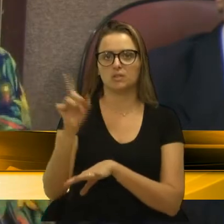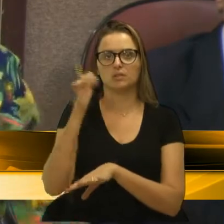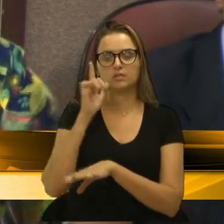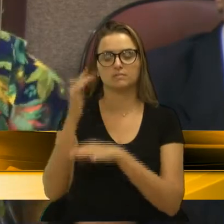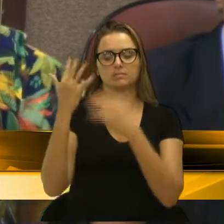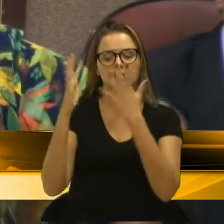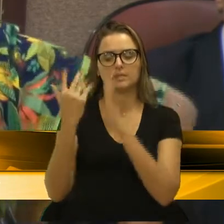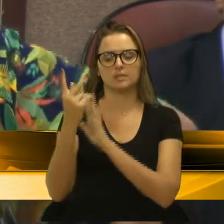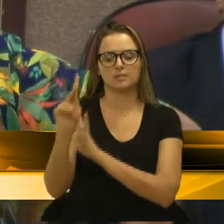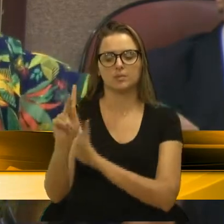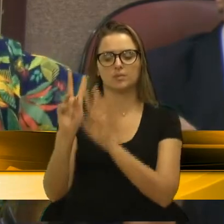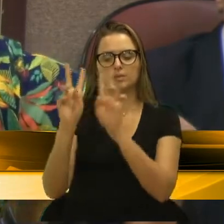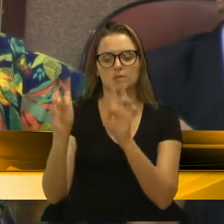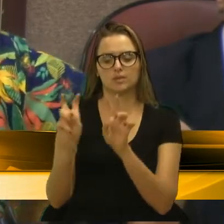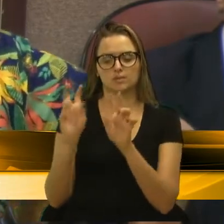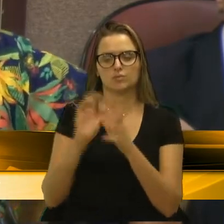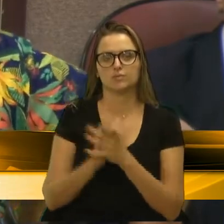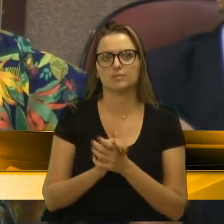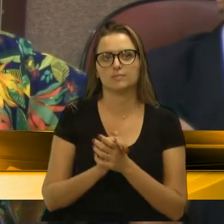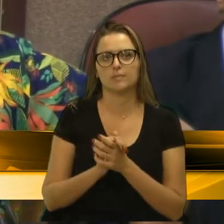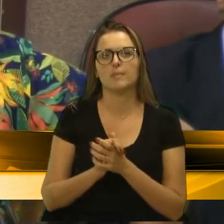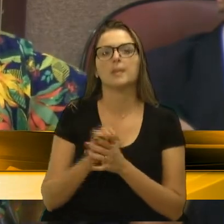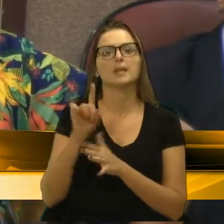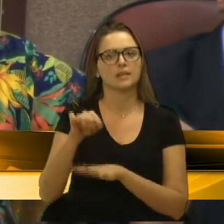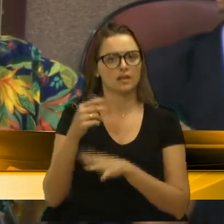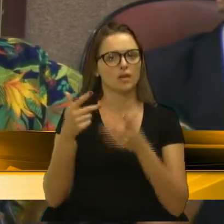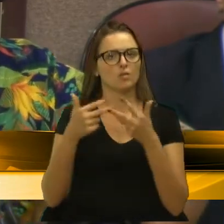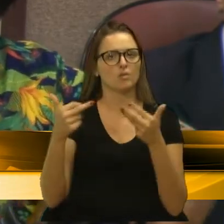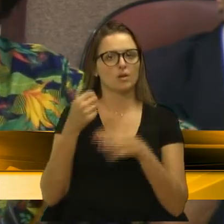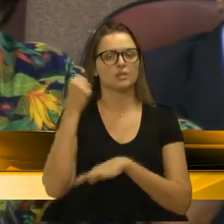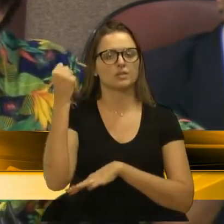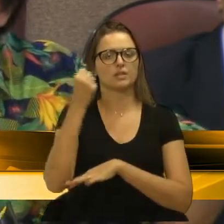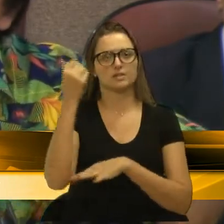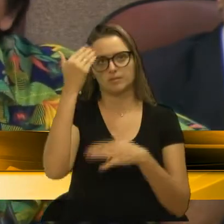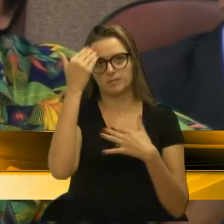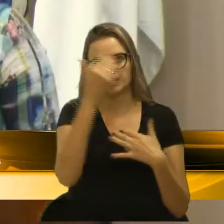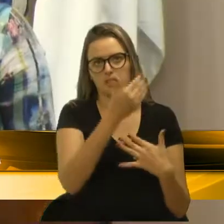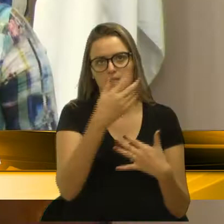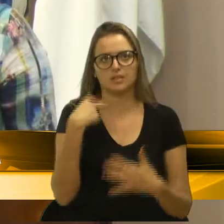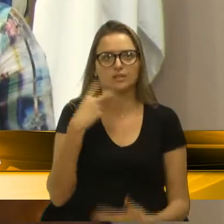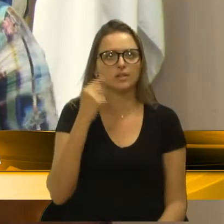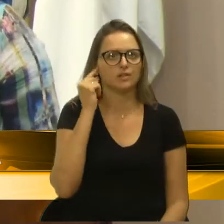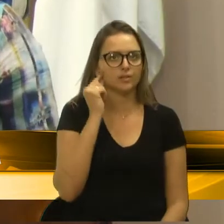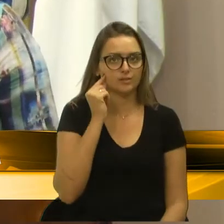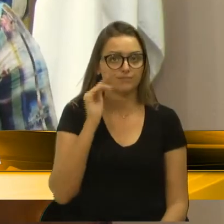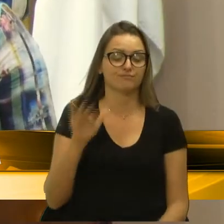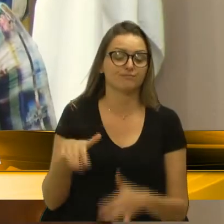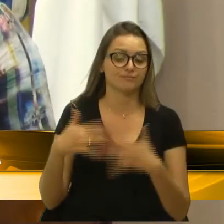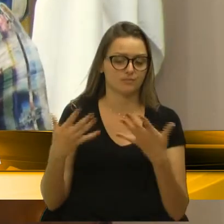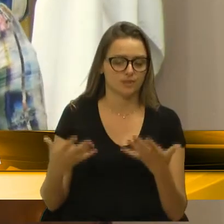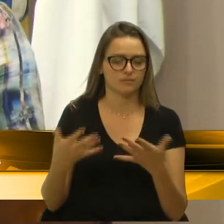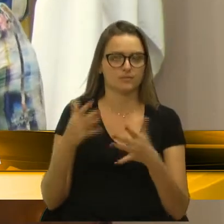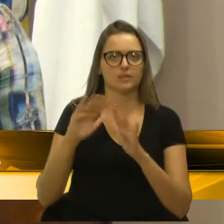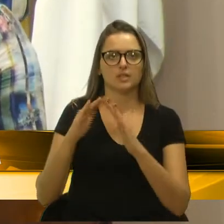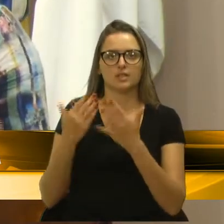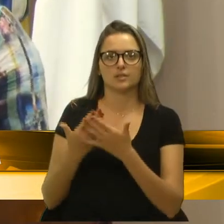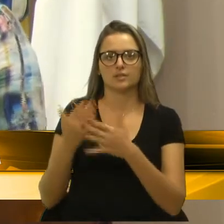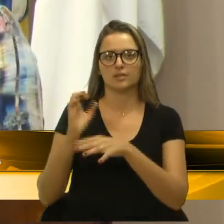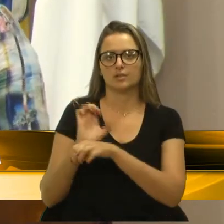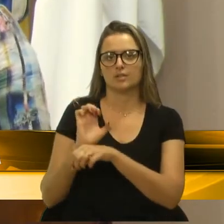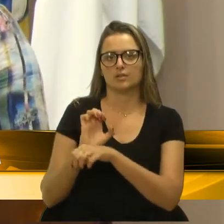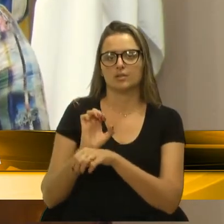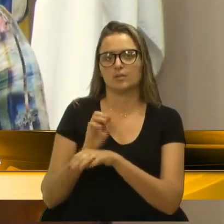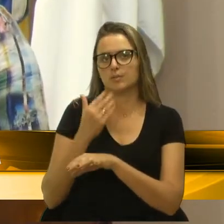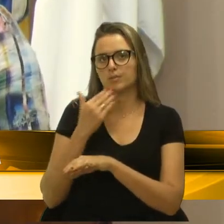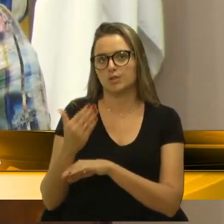parabéns para levantar esse assunto tão grave. Obrigada, vereador. Então, as escolas estaduais estão